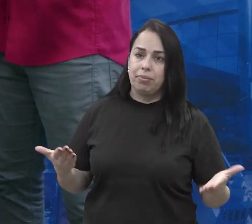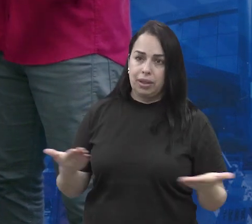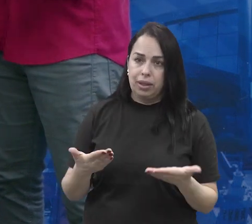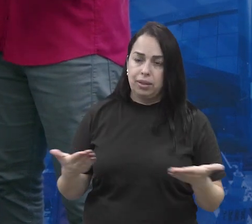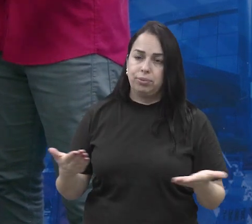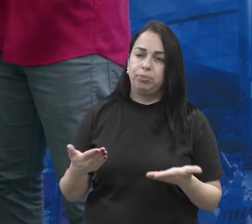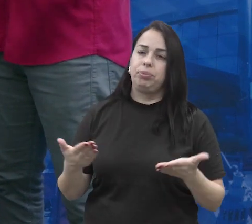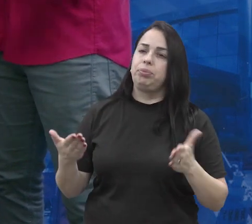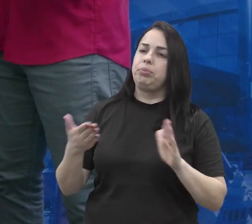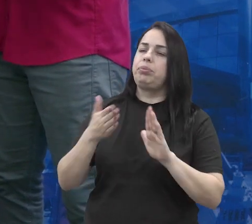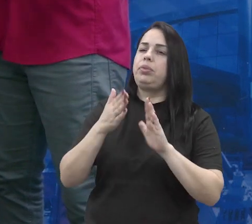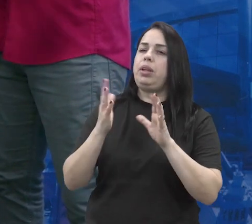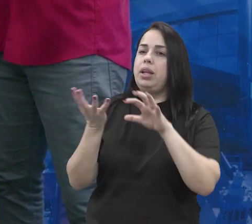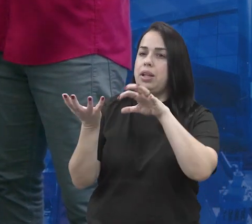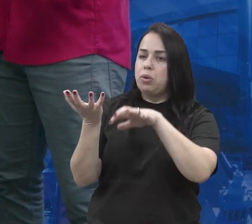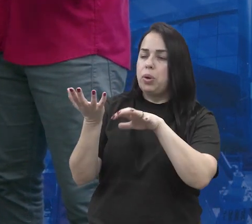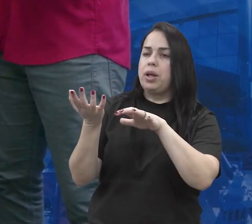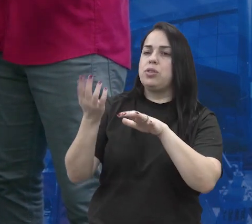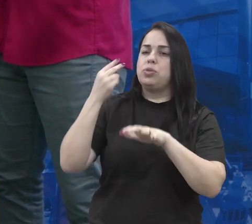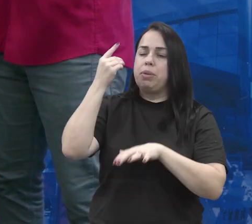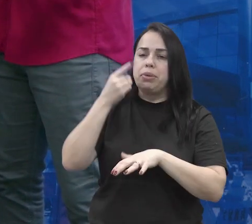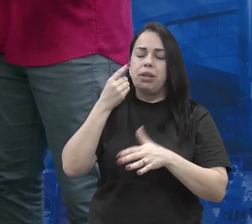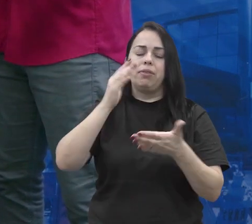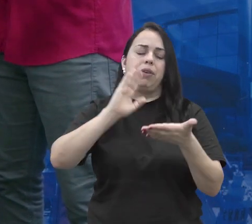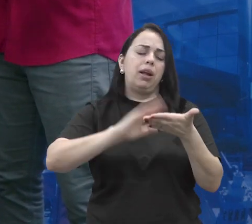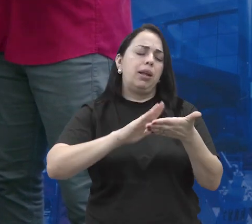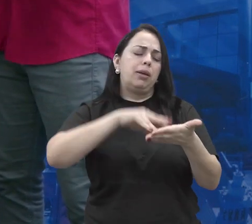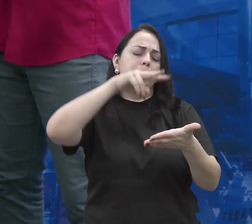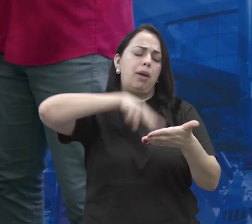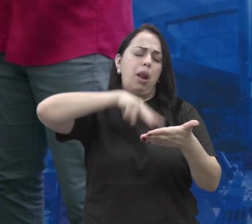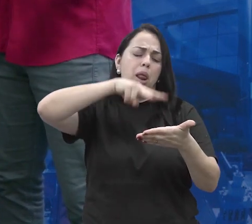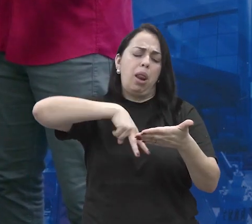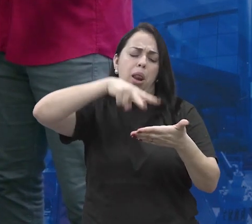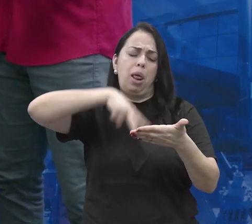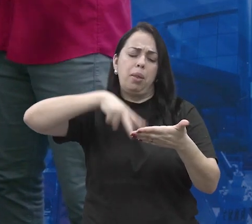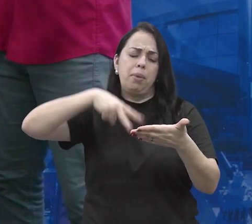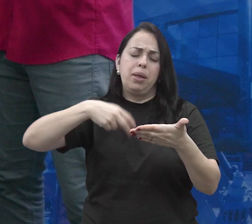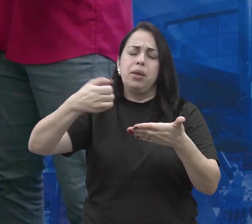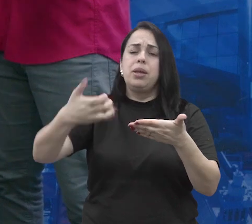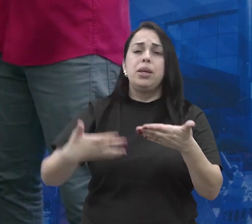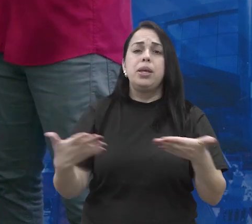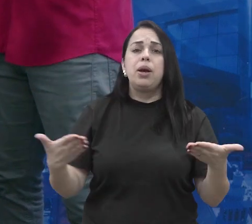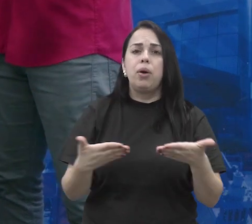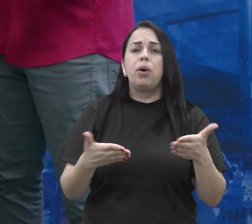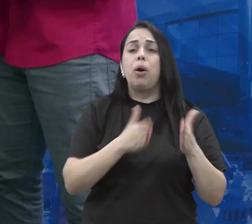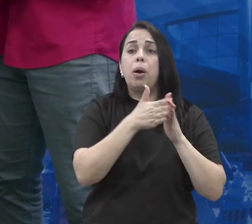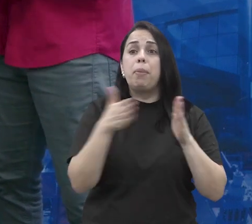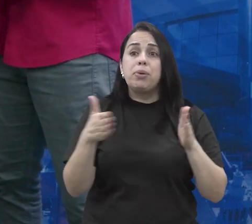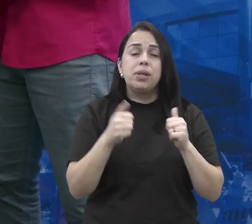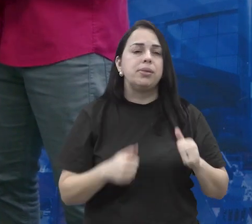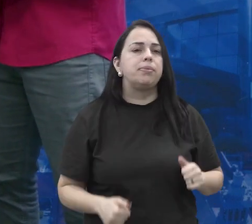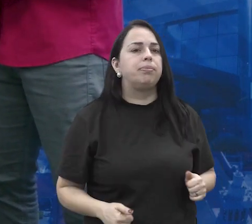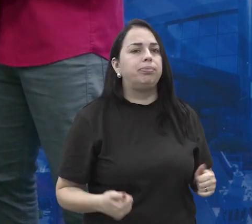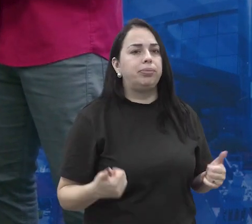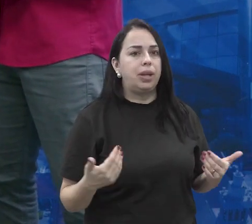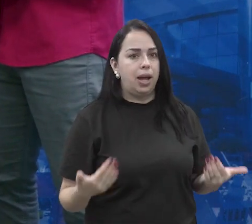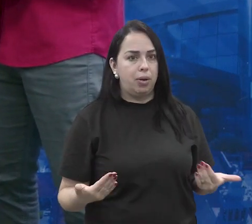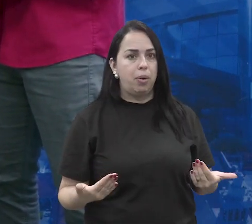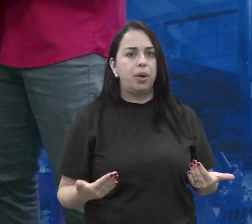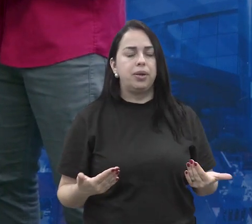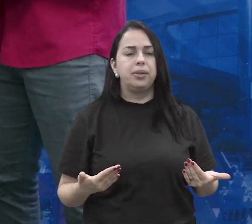Congresso agora, vai tramitar, os deputados vão estudar essa proposta, ler a justificativa. Qual que é o processo? Exatamente.